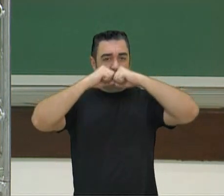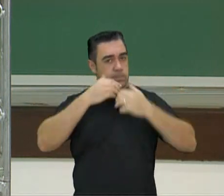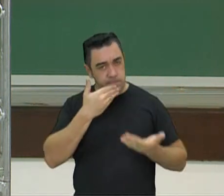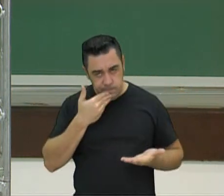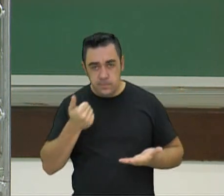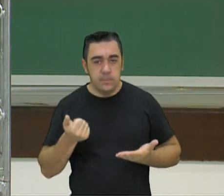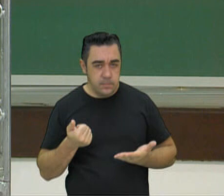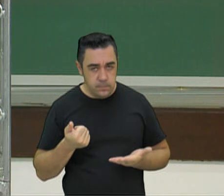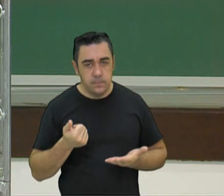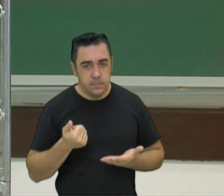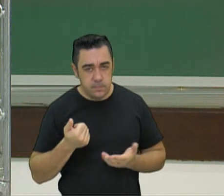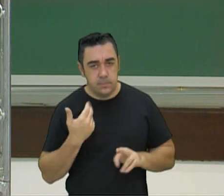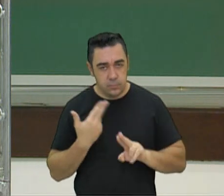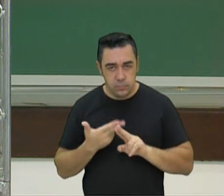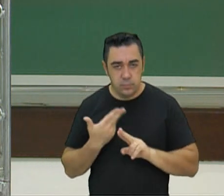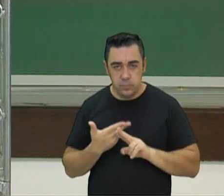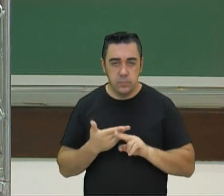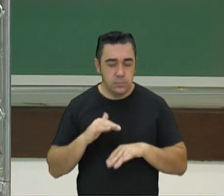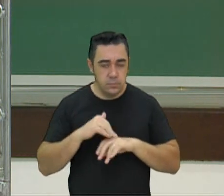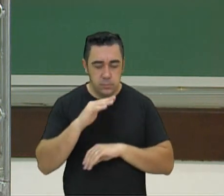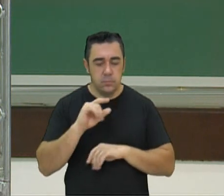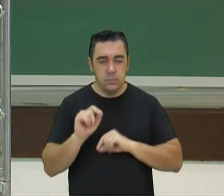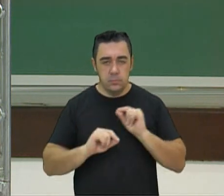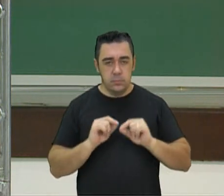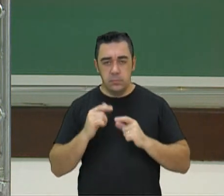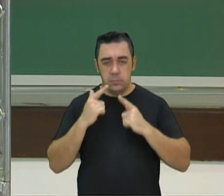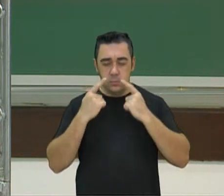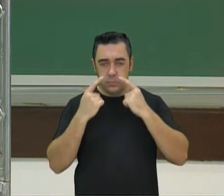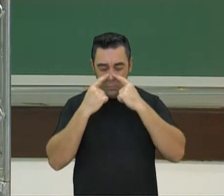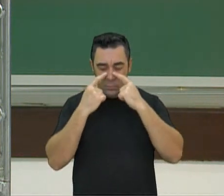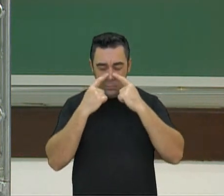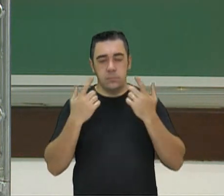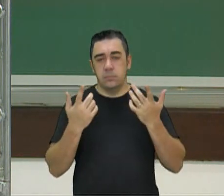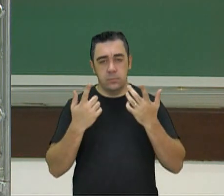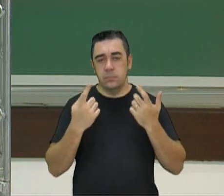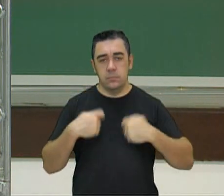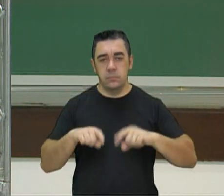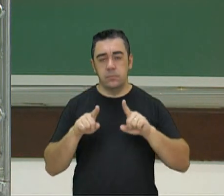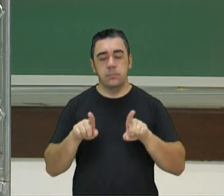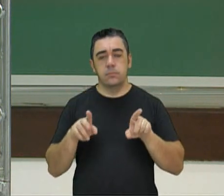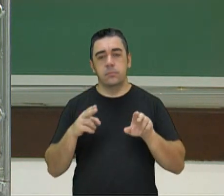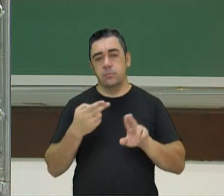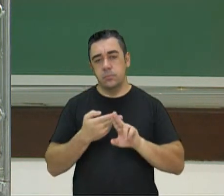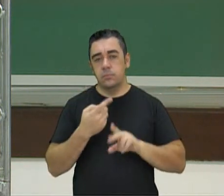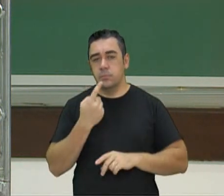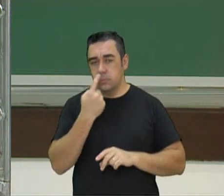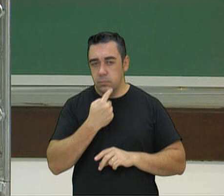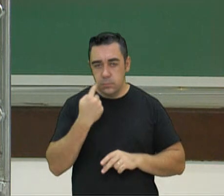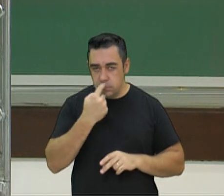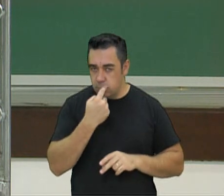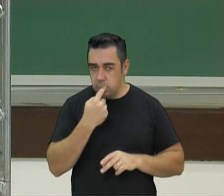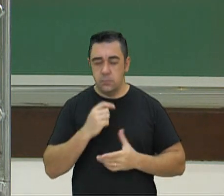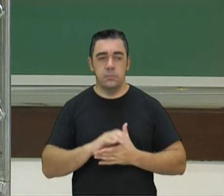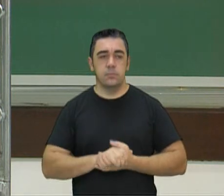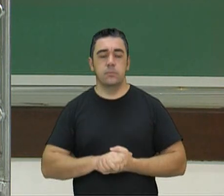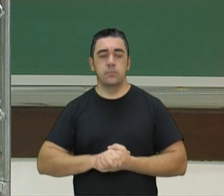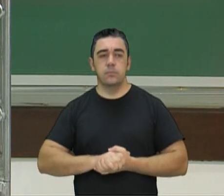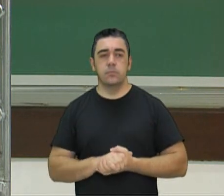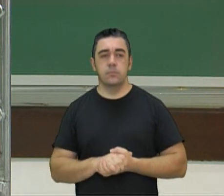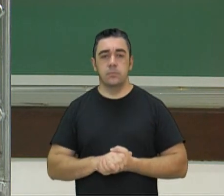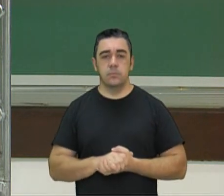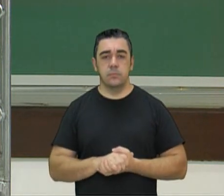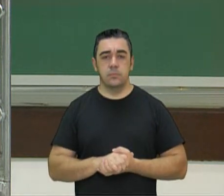então podemos estar utilizando esses recursos para que não precise estar utilizando a boca como forma de